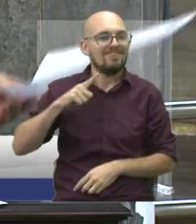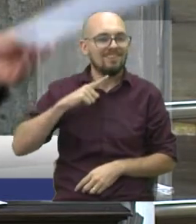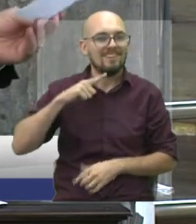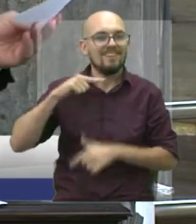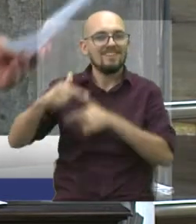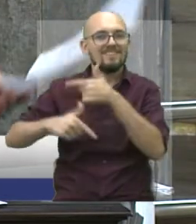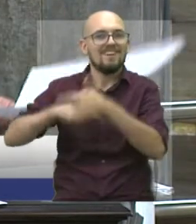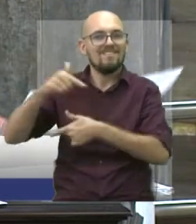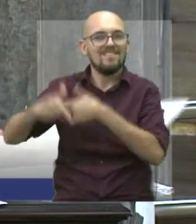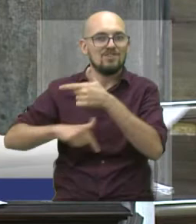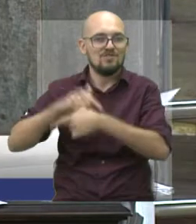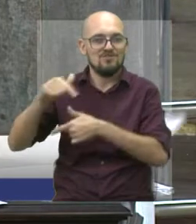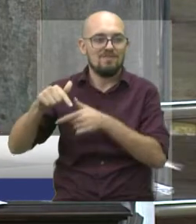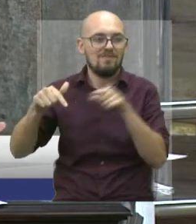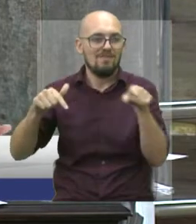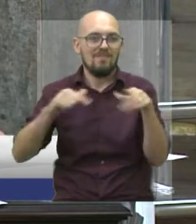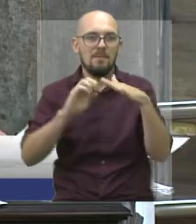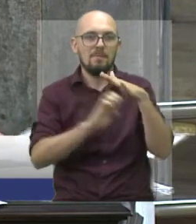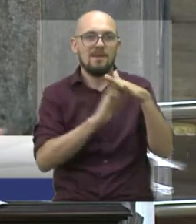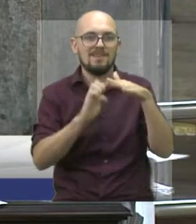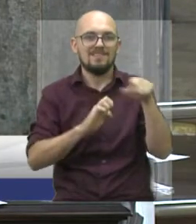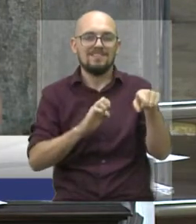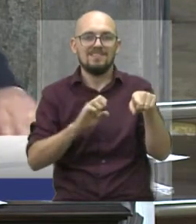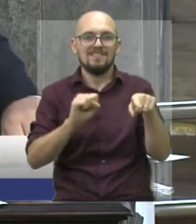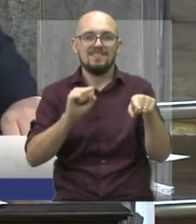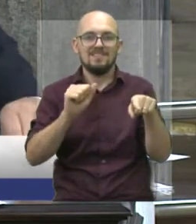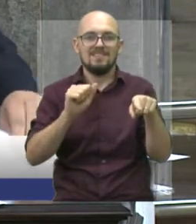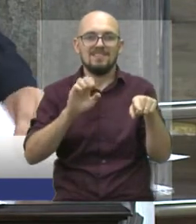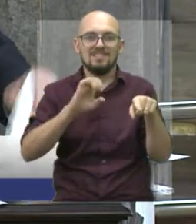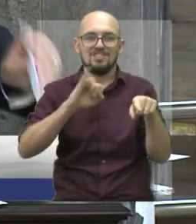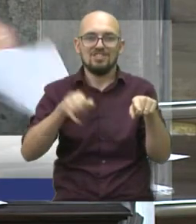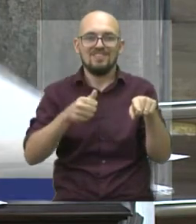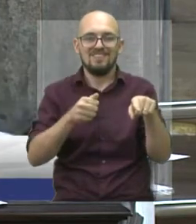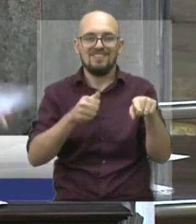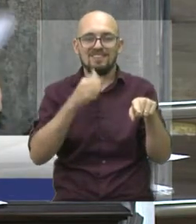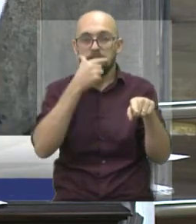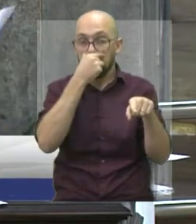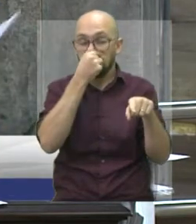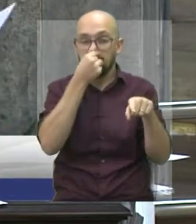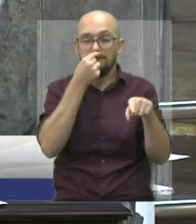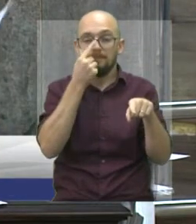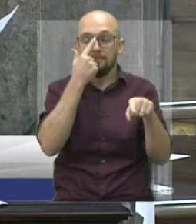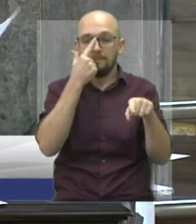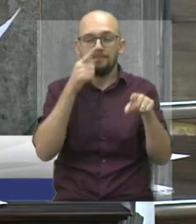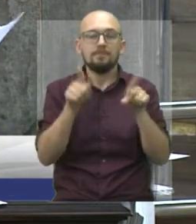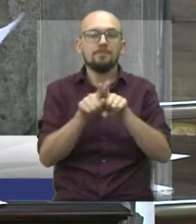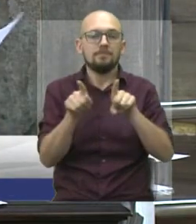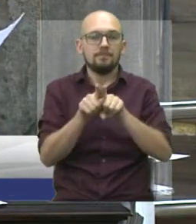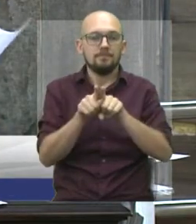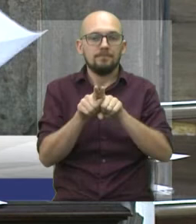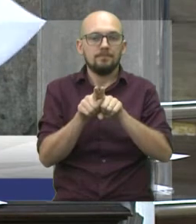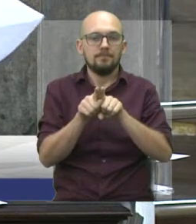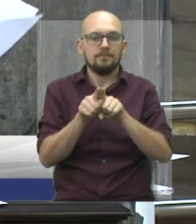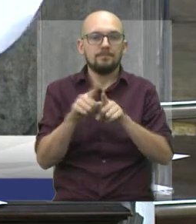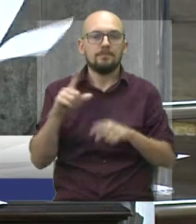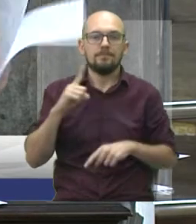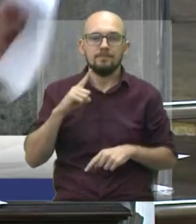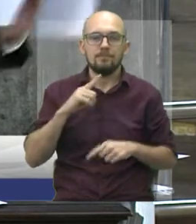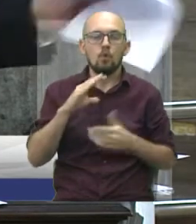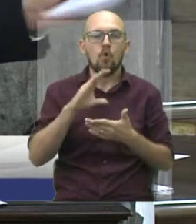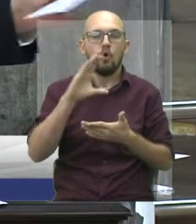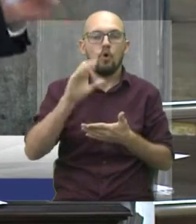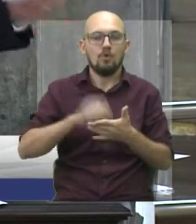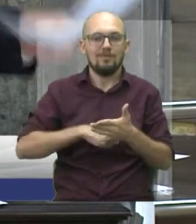empresa do diretor, do Saenja. Temos aqui o contrato